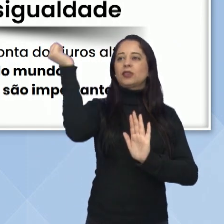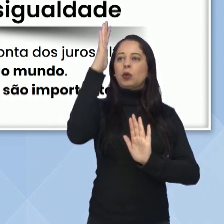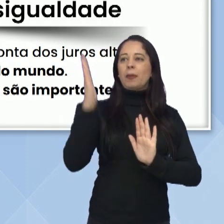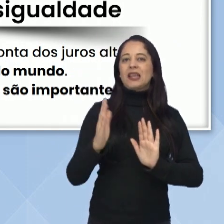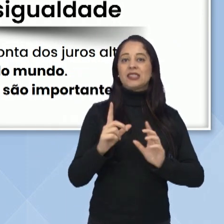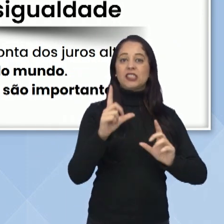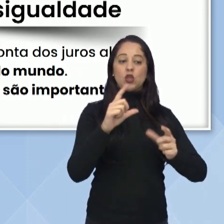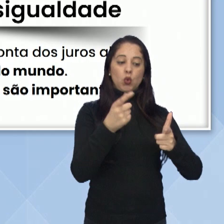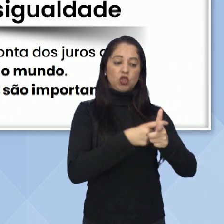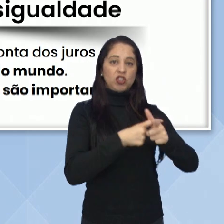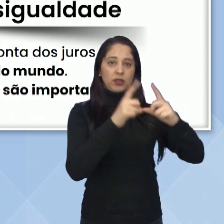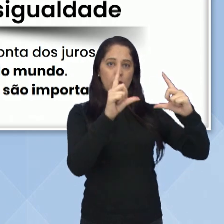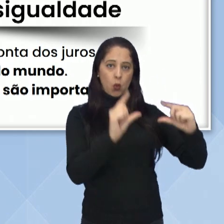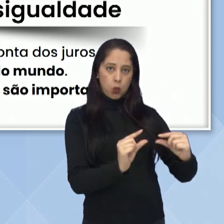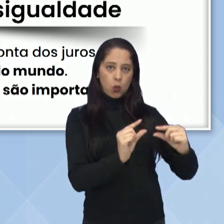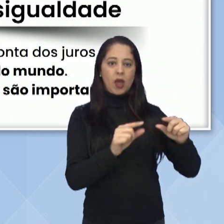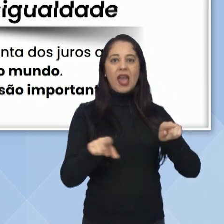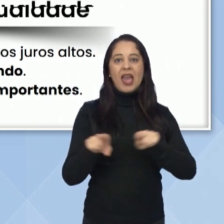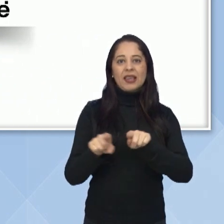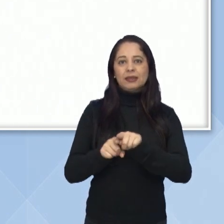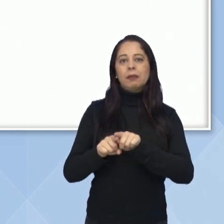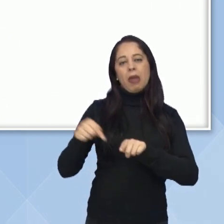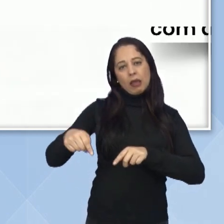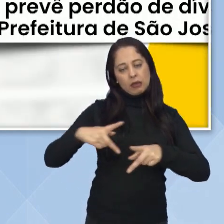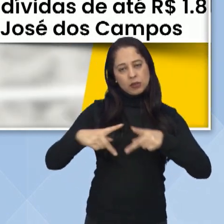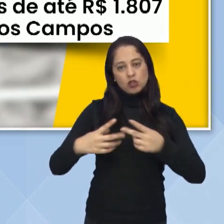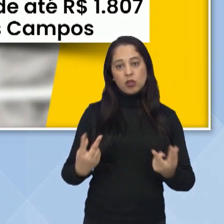bastante importantes. Próxima.